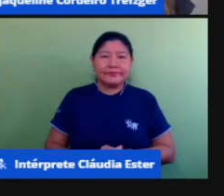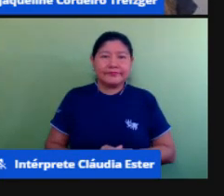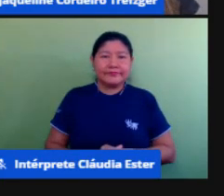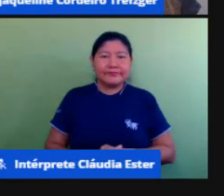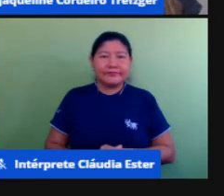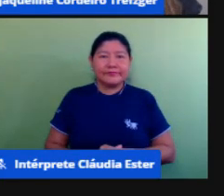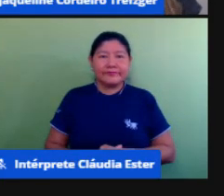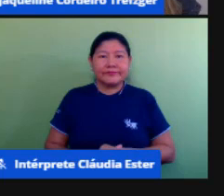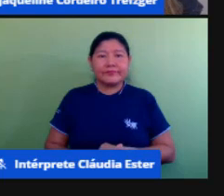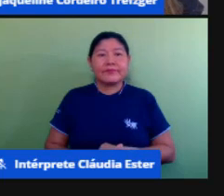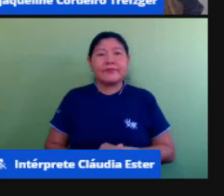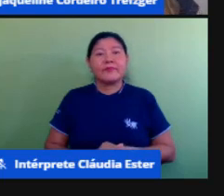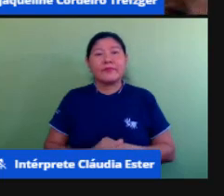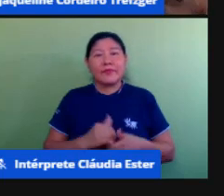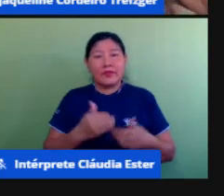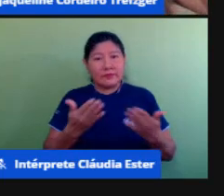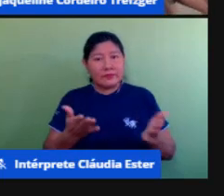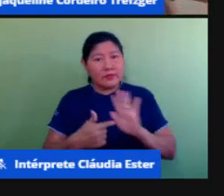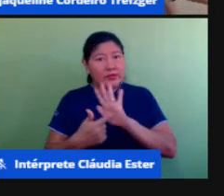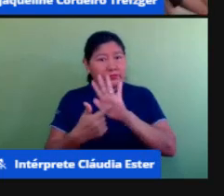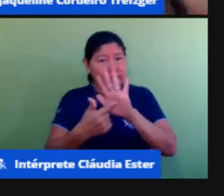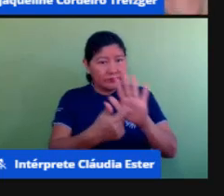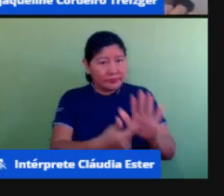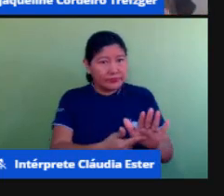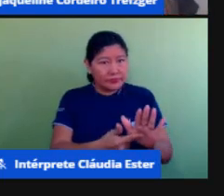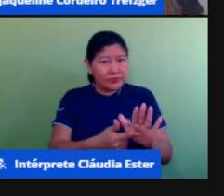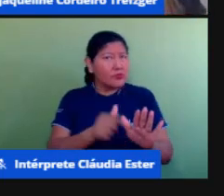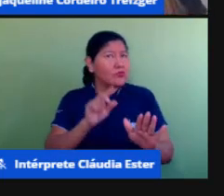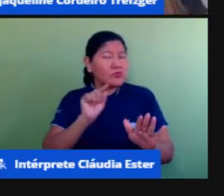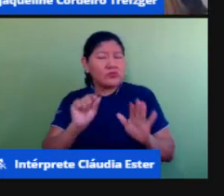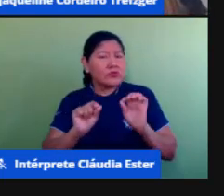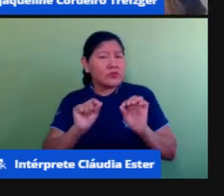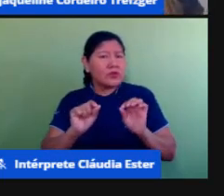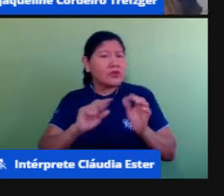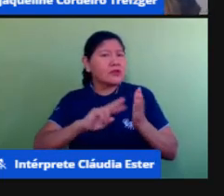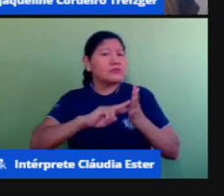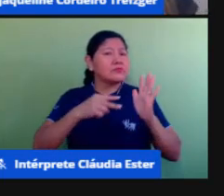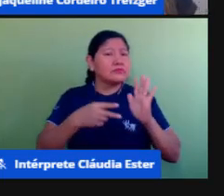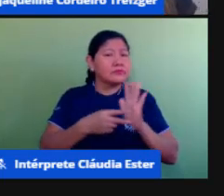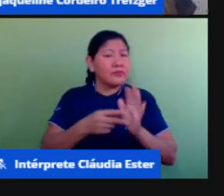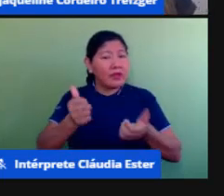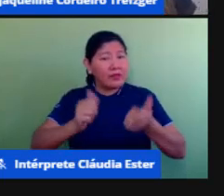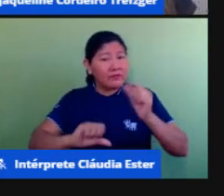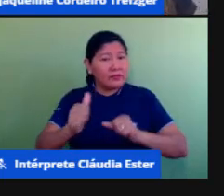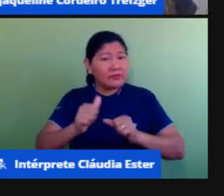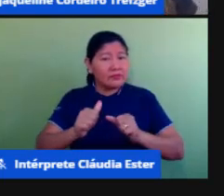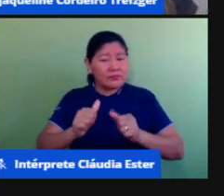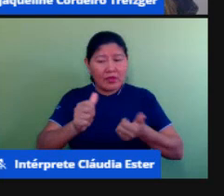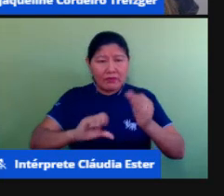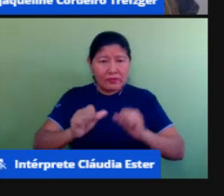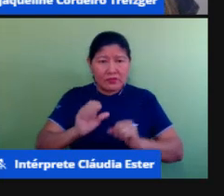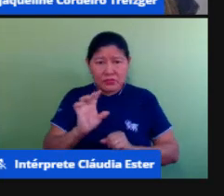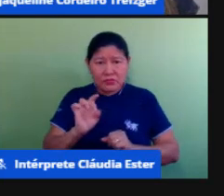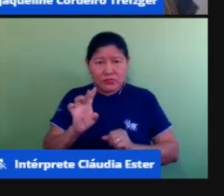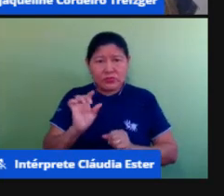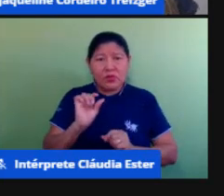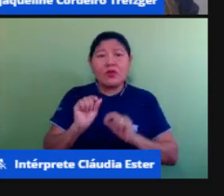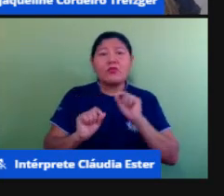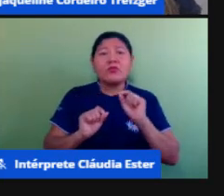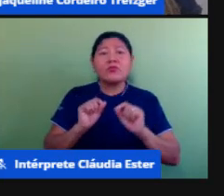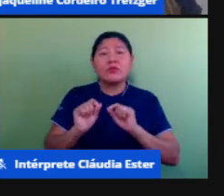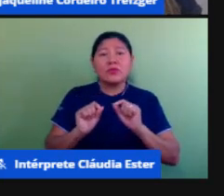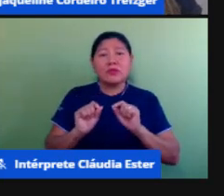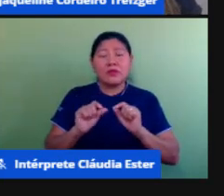Aí eu trago para vocês aqui o que seria, no caso, uma avaliação. A avaliação não se constitui somente um